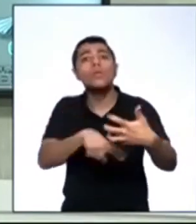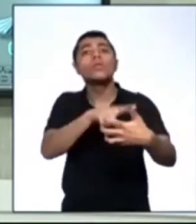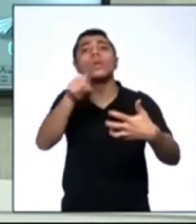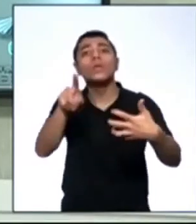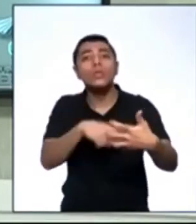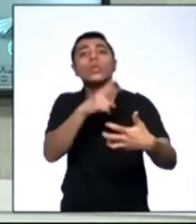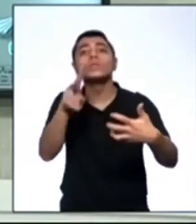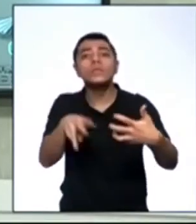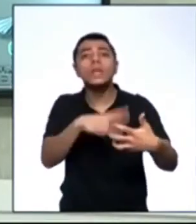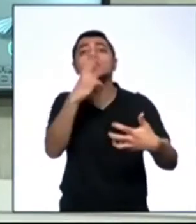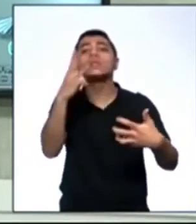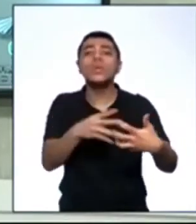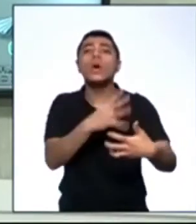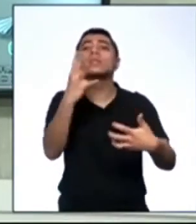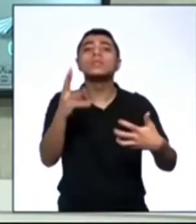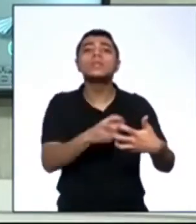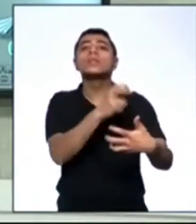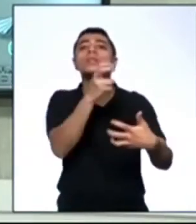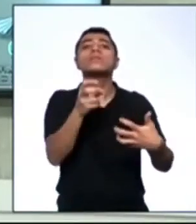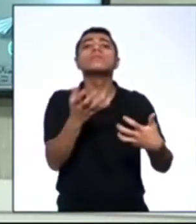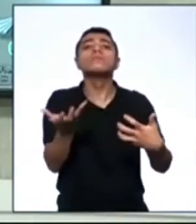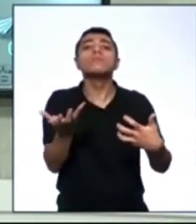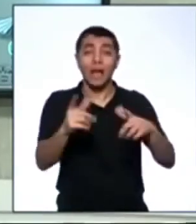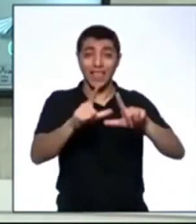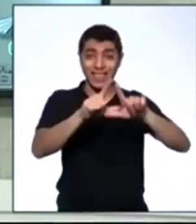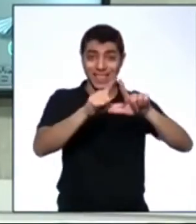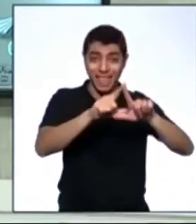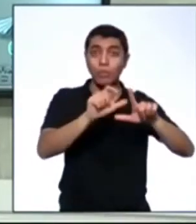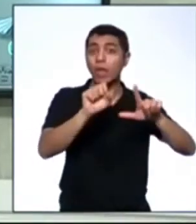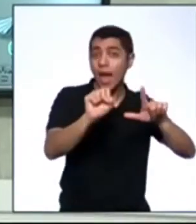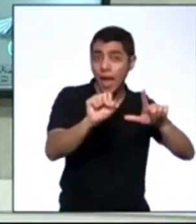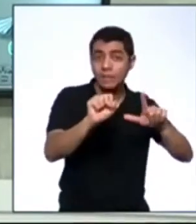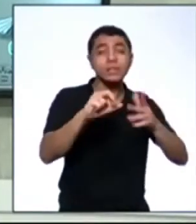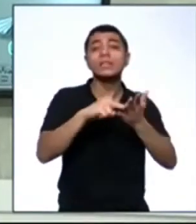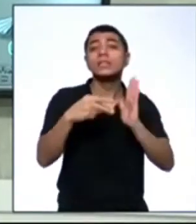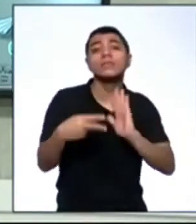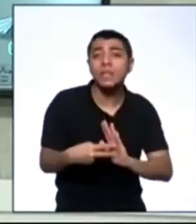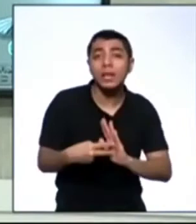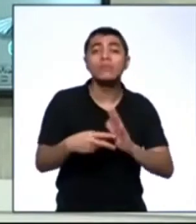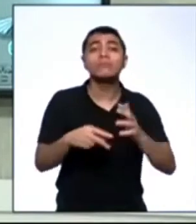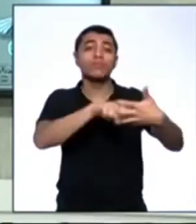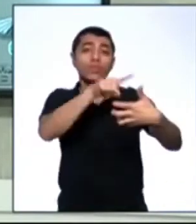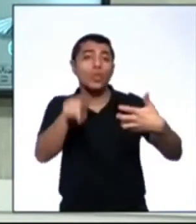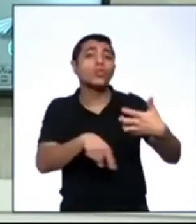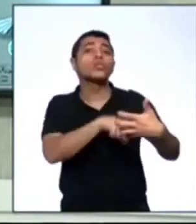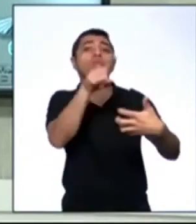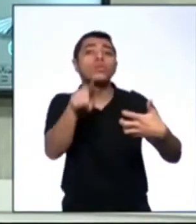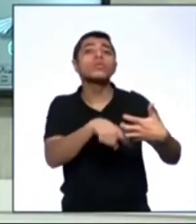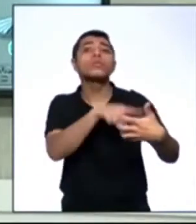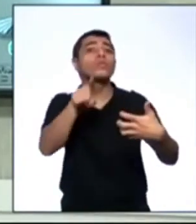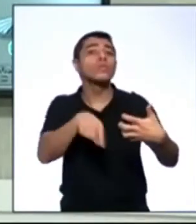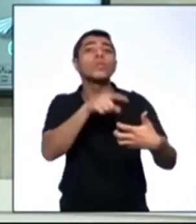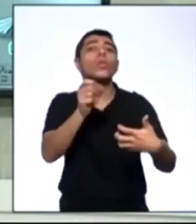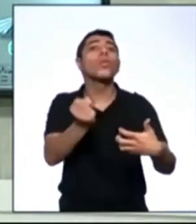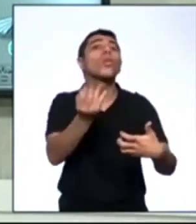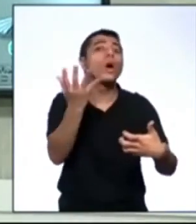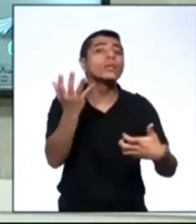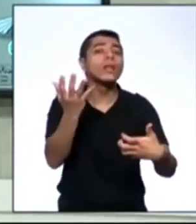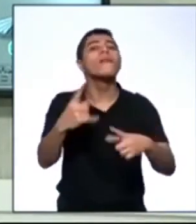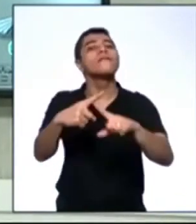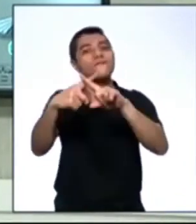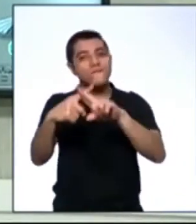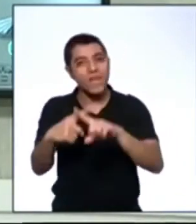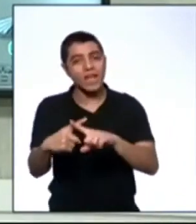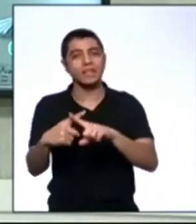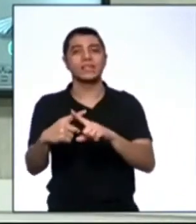o número de voltas vezes 2πr. É o que está aqui, ó, 2πr vezes o número de voltas. Isso dá o